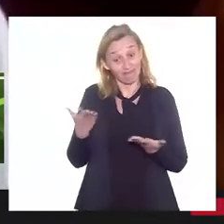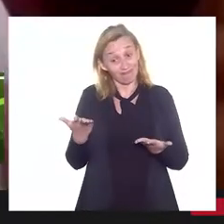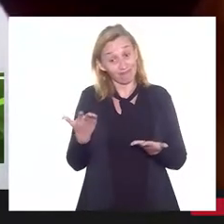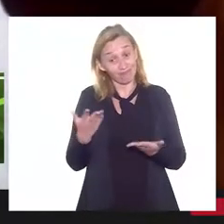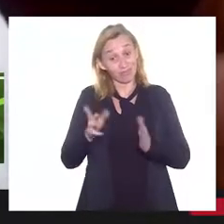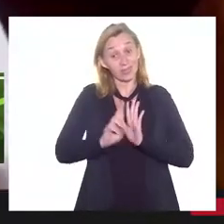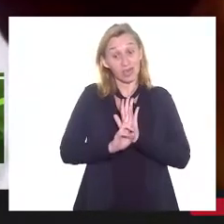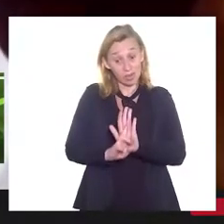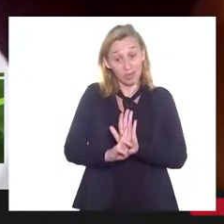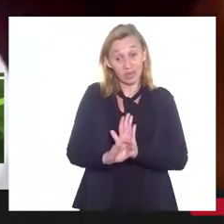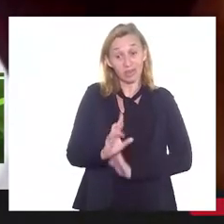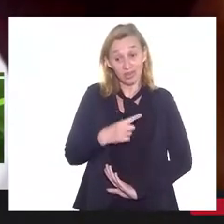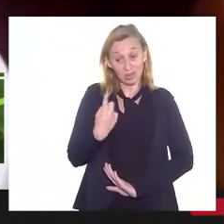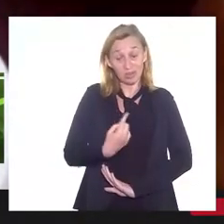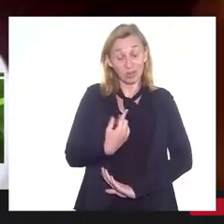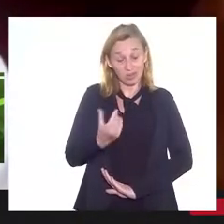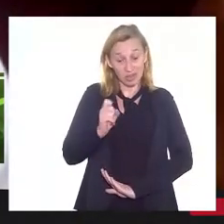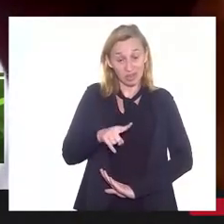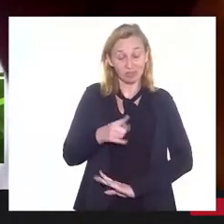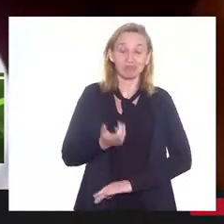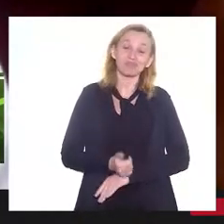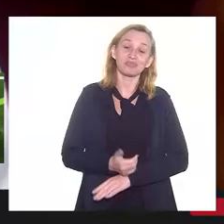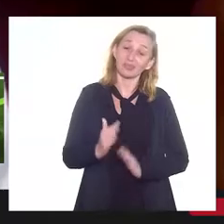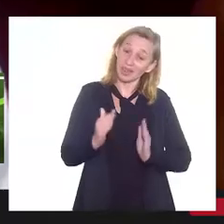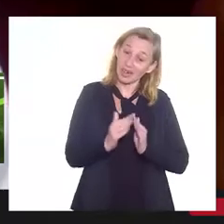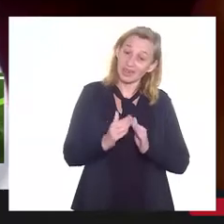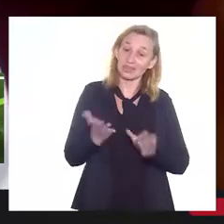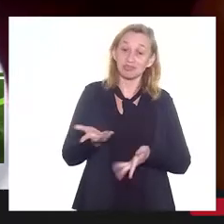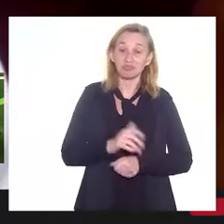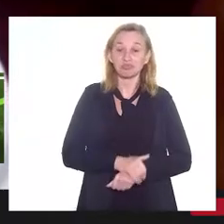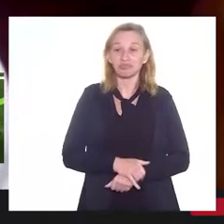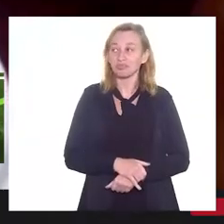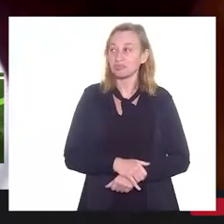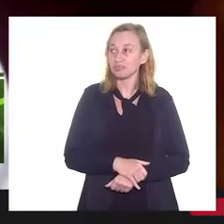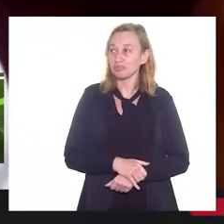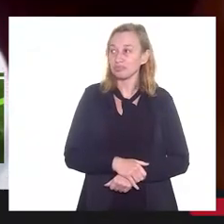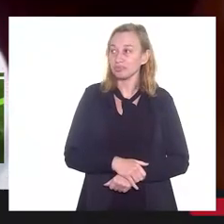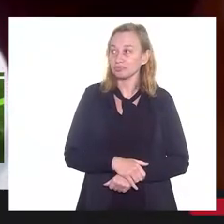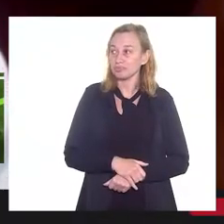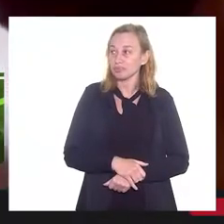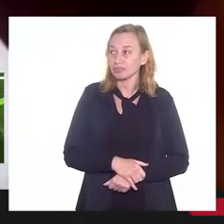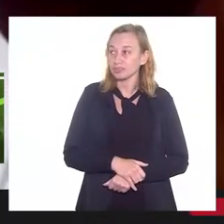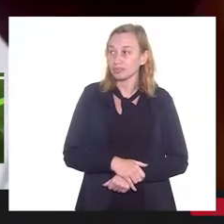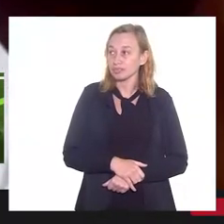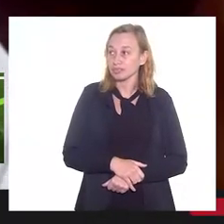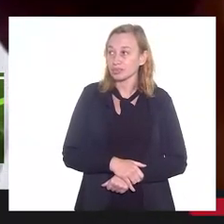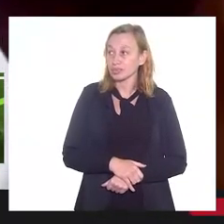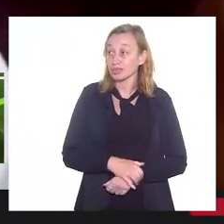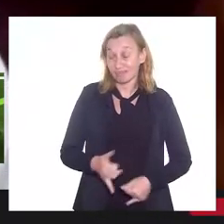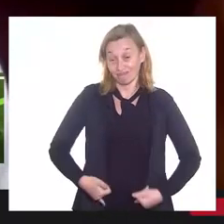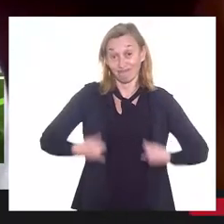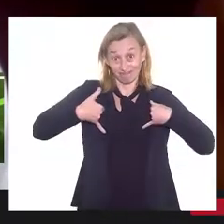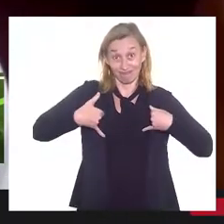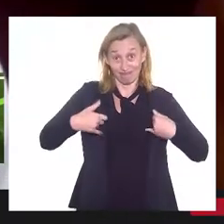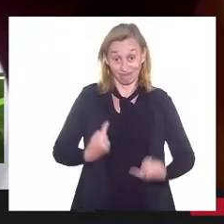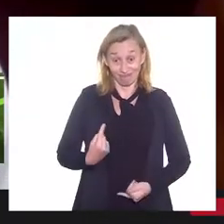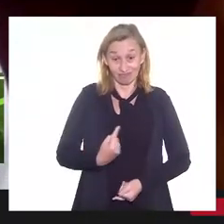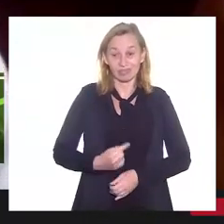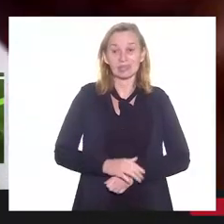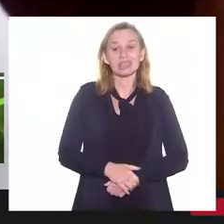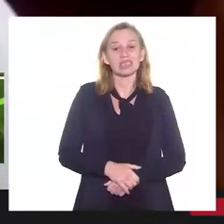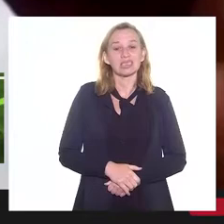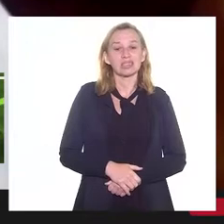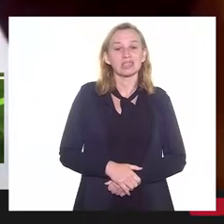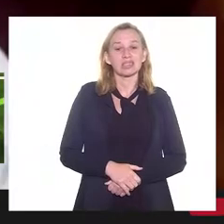era o nosso sempre é o nosso representante na casa né e que muito nos honra ele